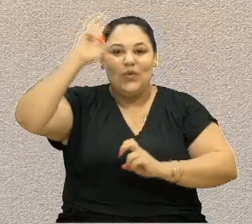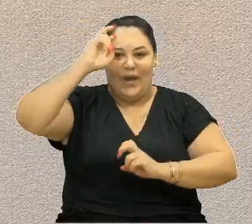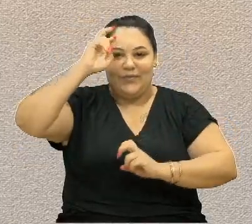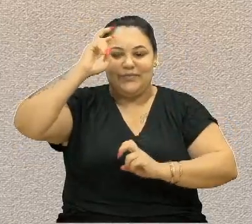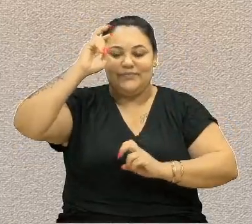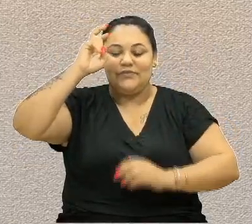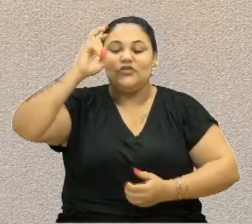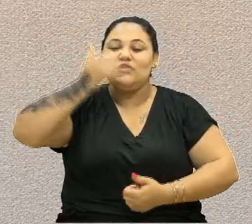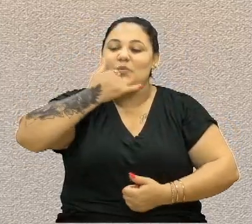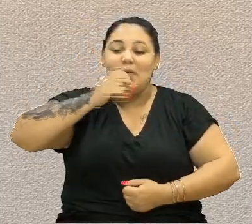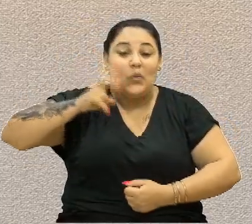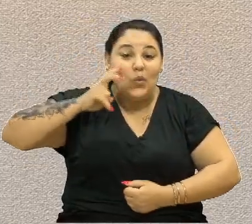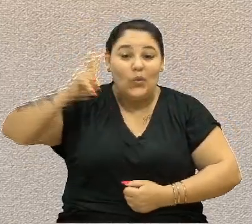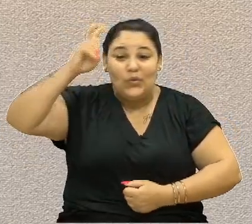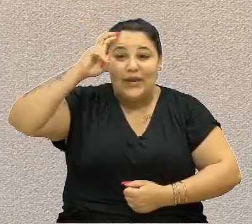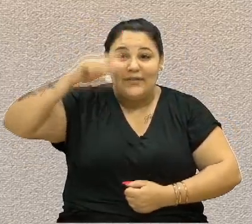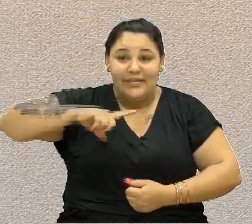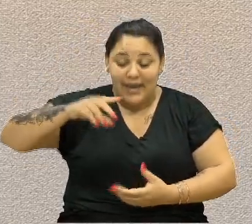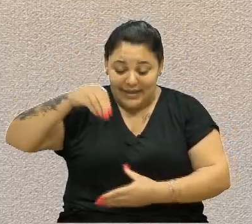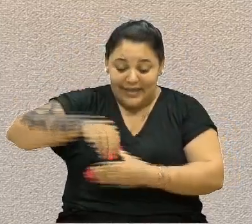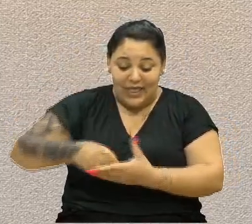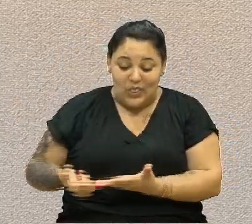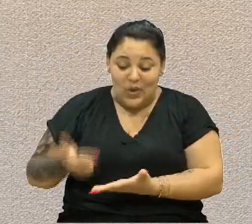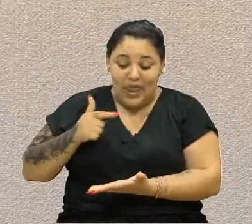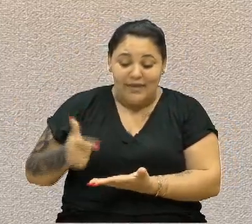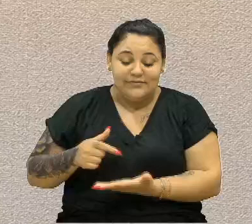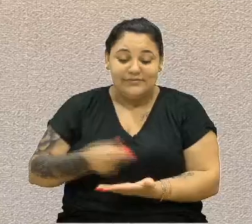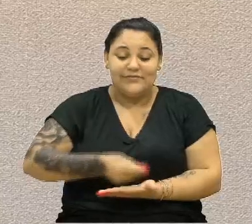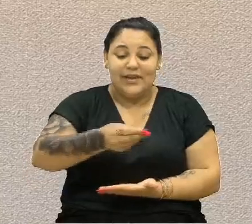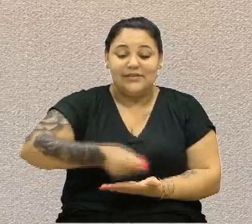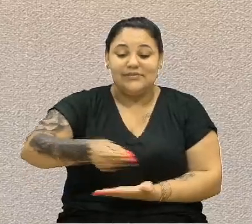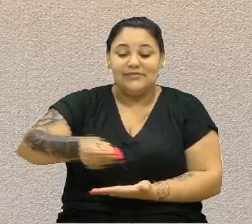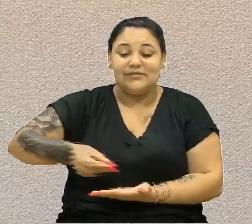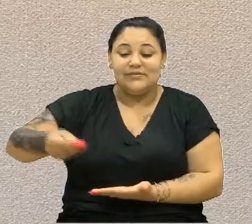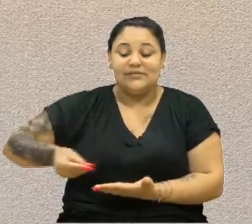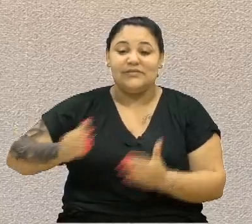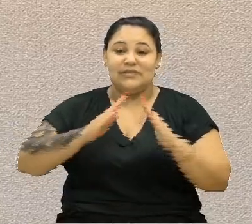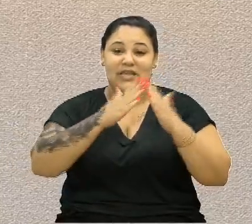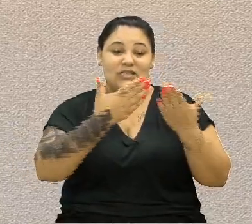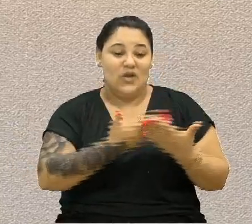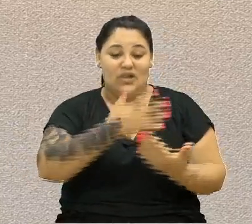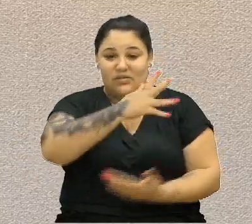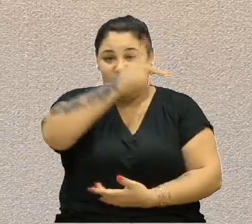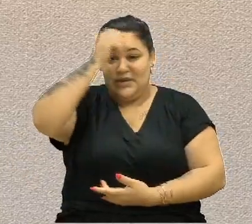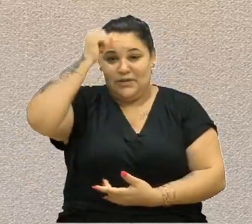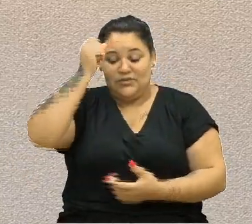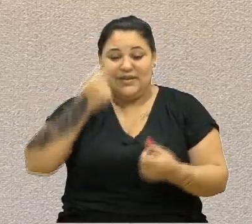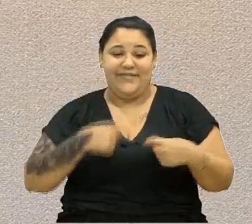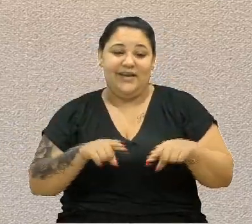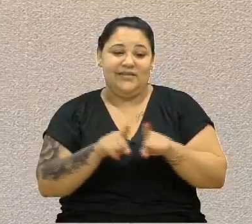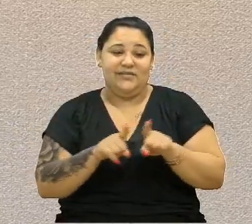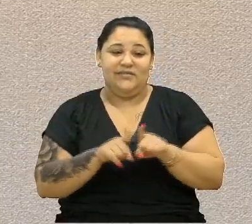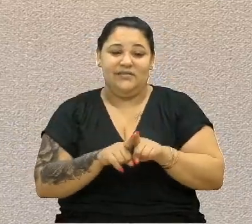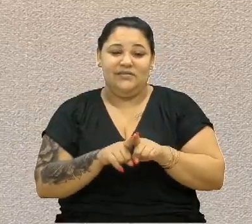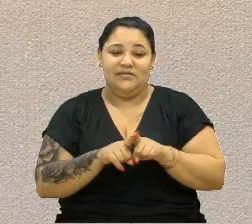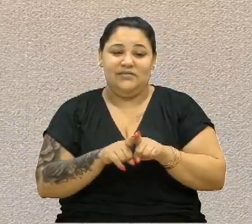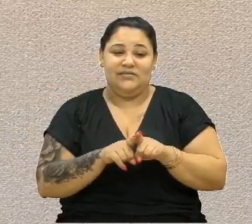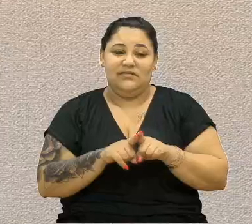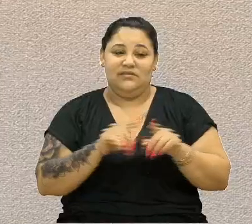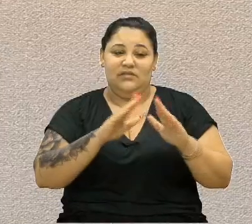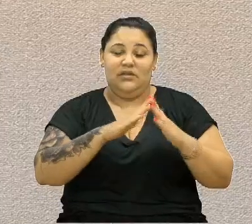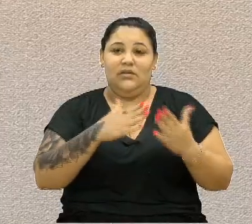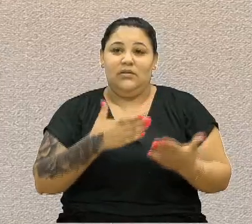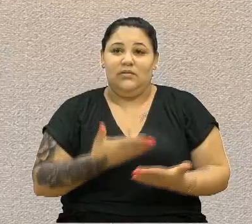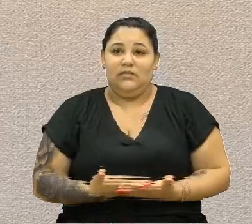impressa nesse livro, que inclusive vai ser distribuído para as escolas do município e também as escolas da região